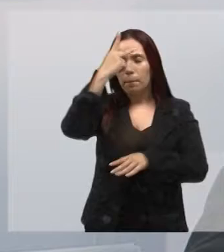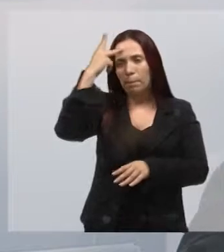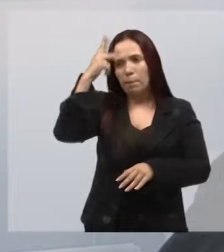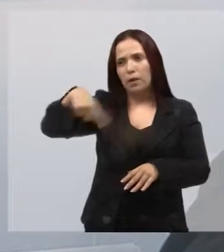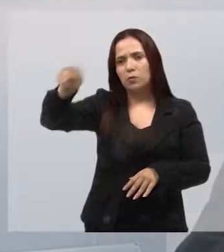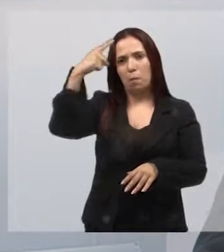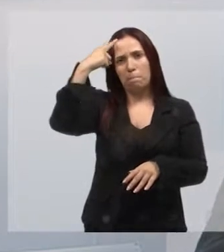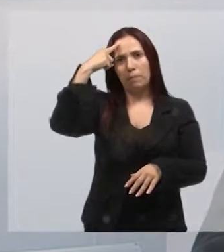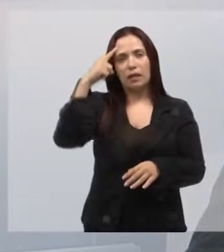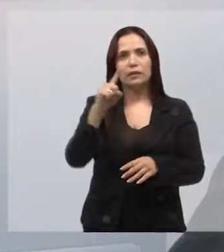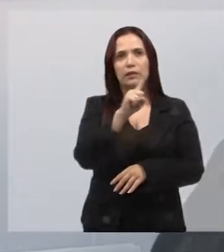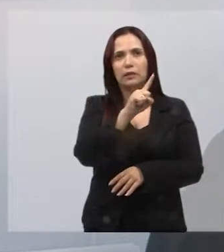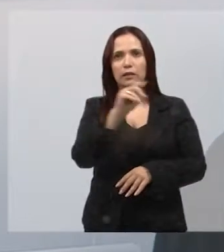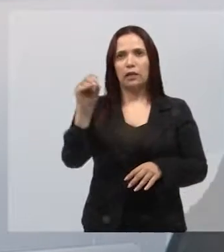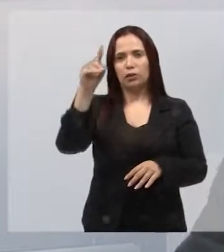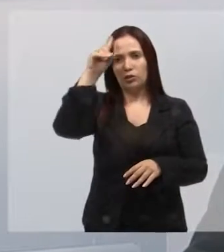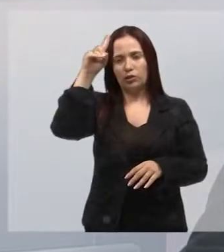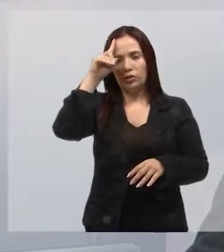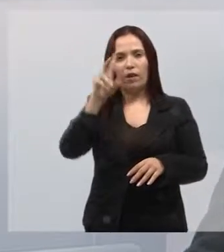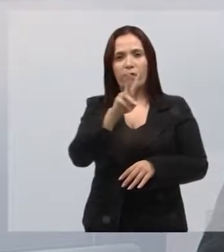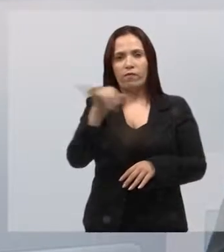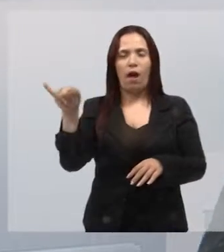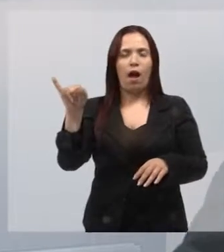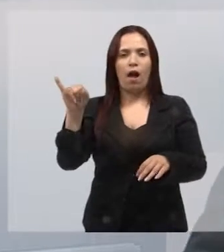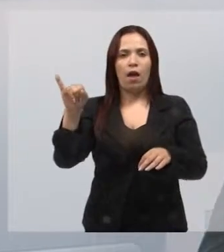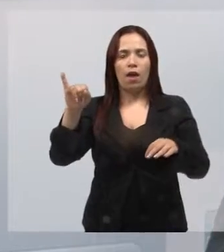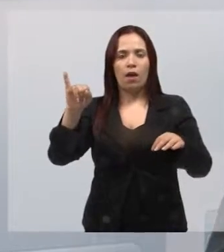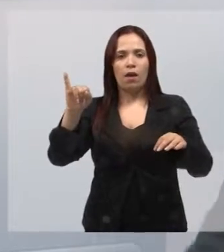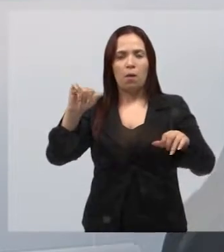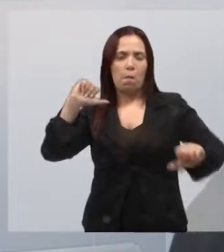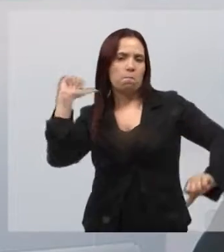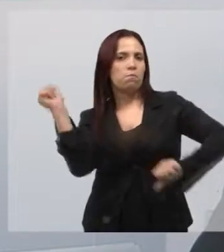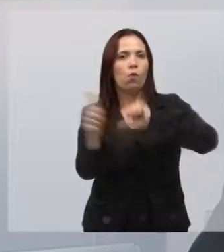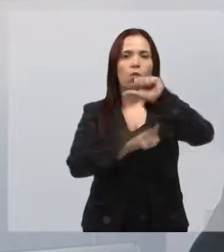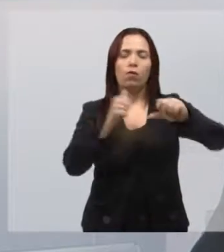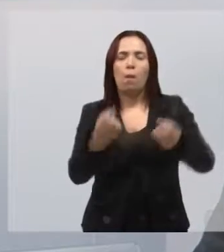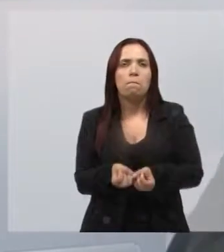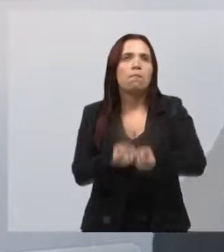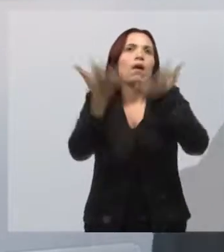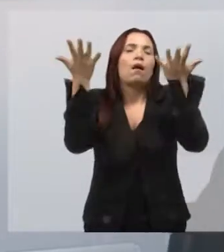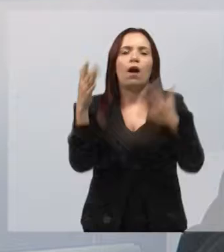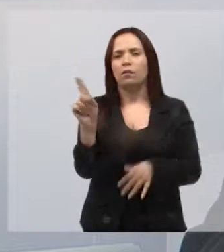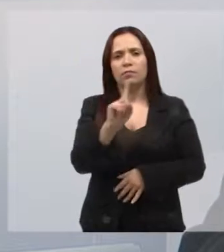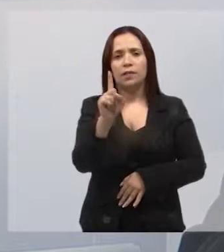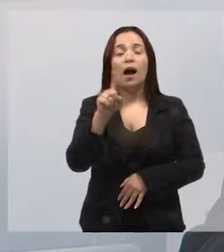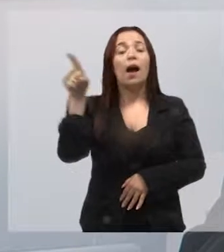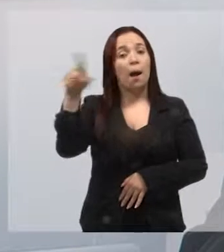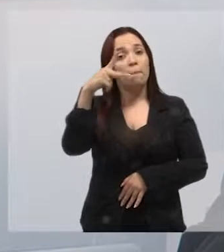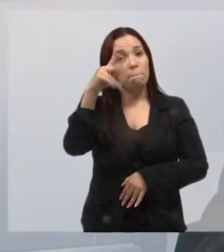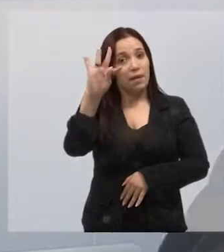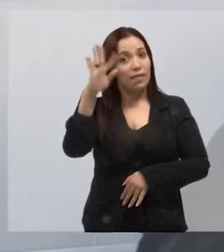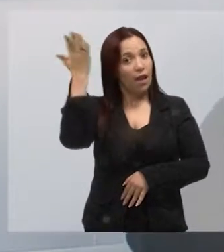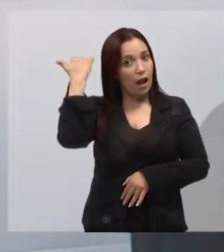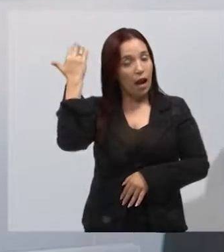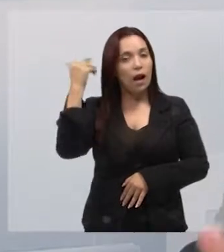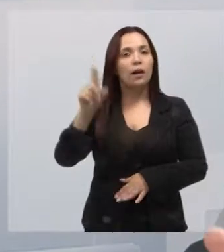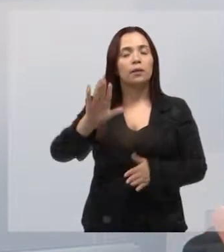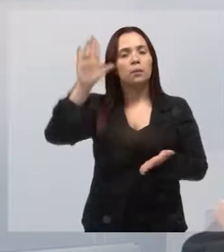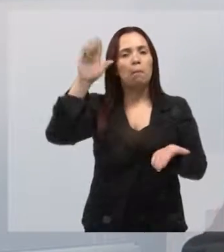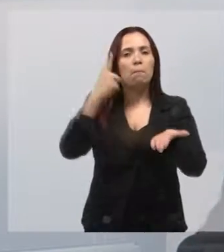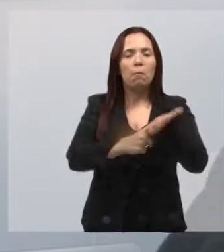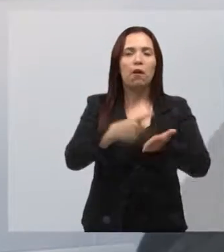pensam que em 100 dias vai ter um milagre, vai ter isso não existe. Esses milagres é o que o PT prometia, que era o fim